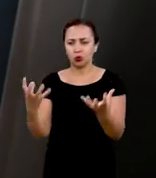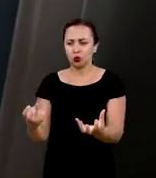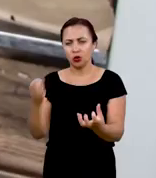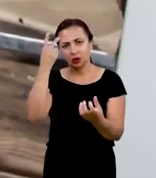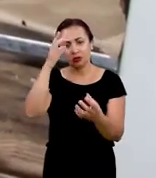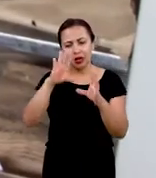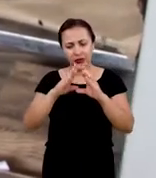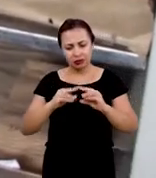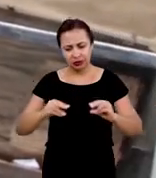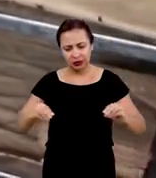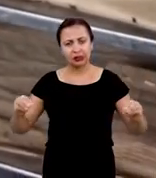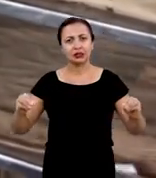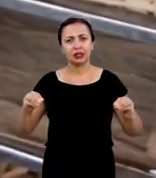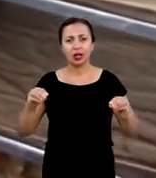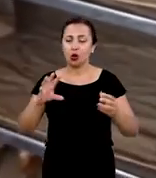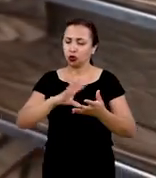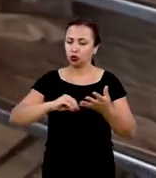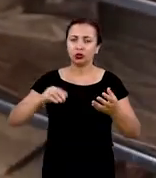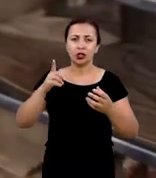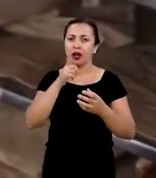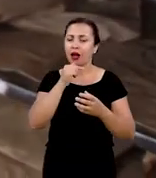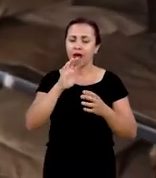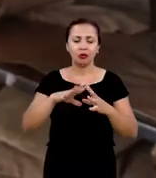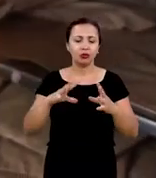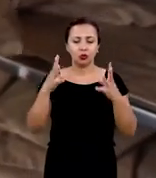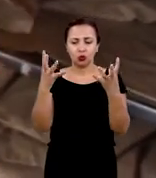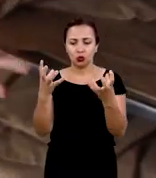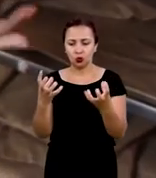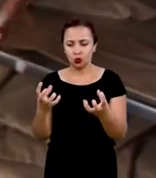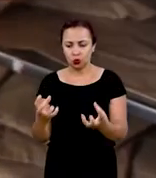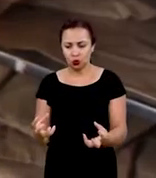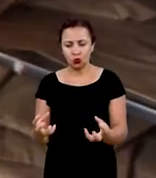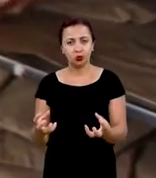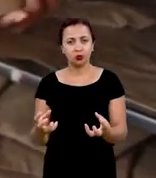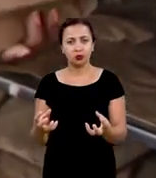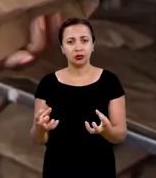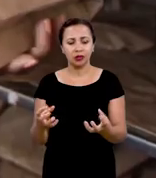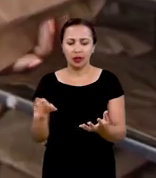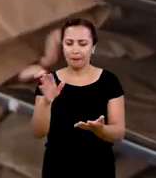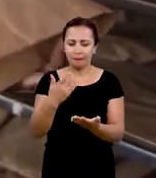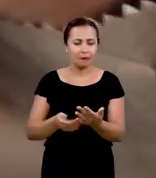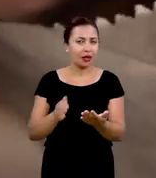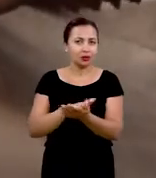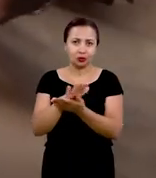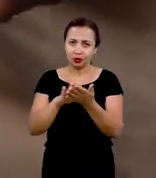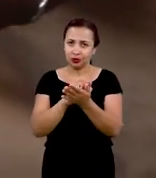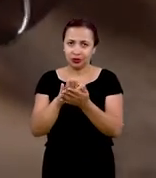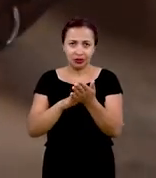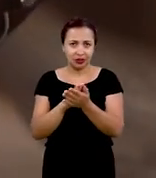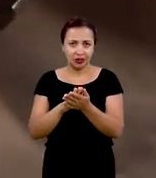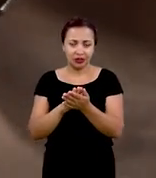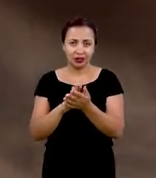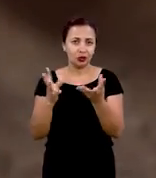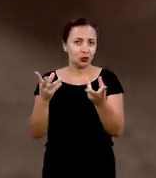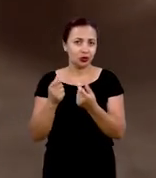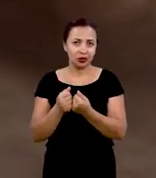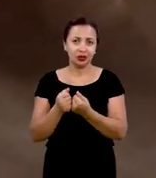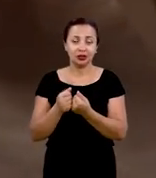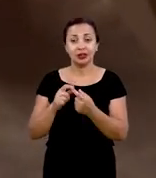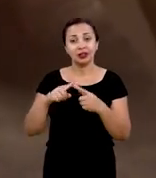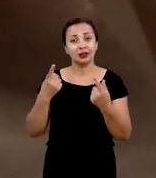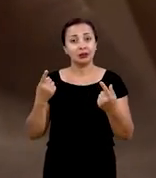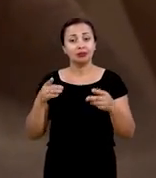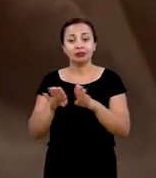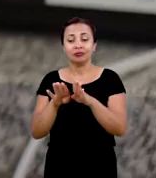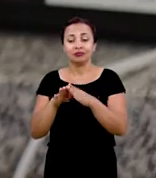estabilizar o material. A gente retira a água, então as substâncias não se degradam, né? A gente não vai perder essas substâncias, e também a